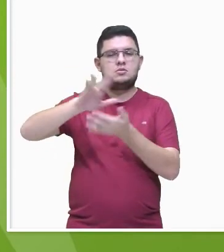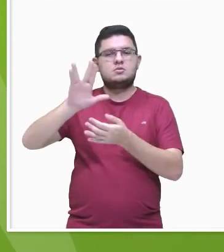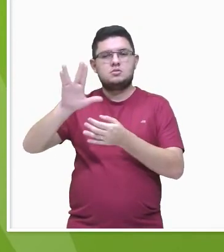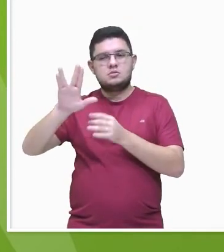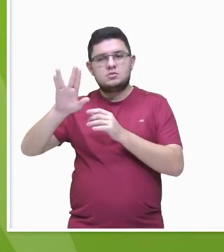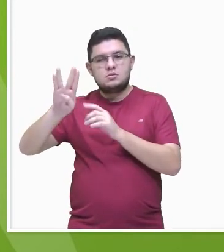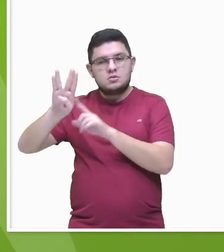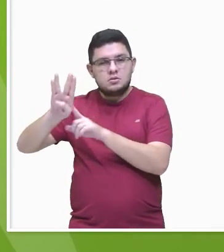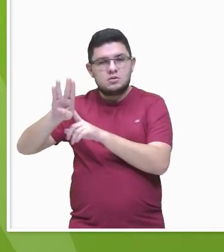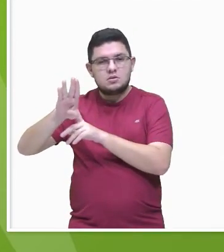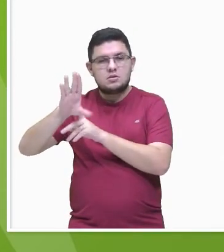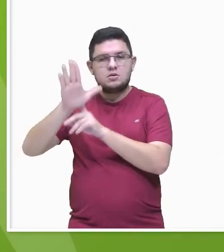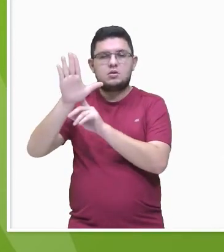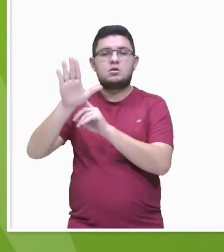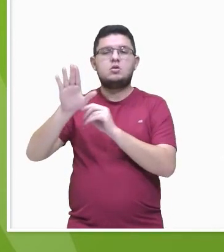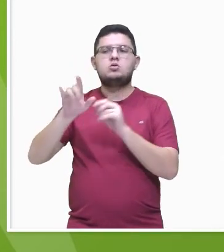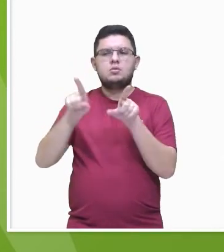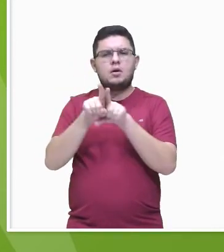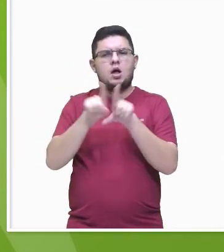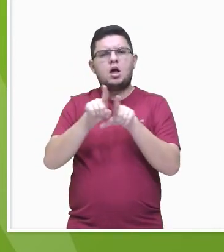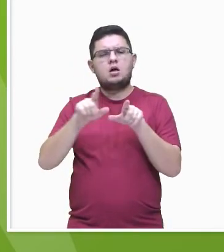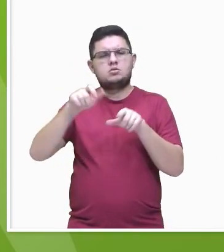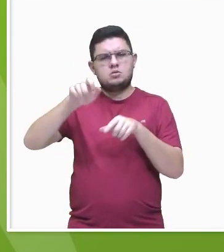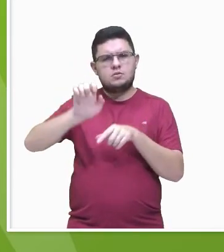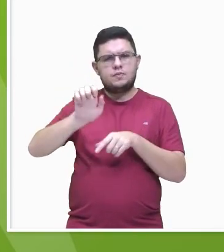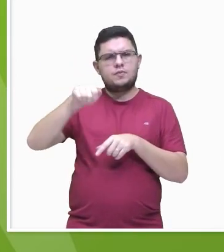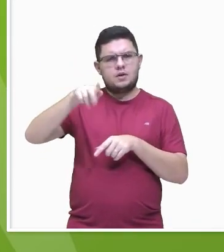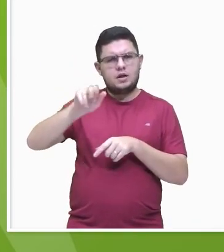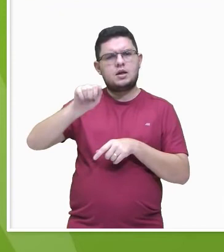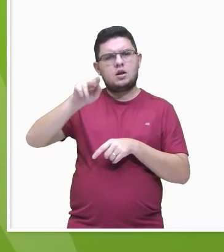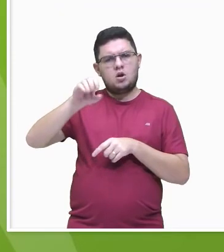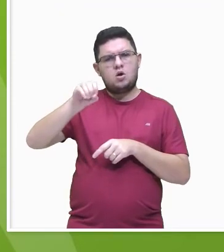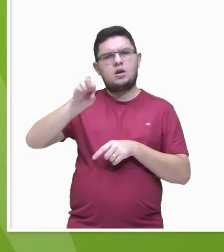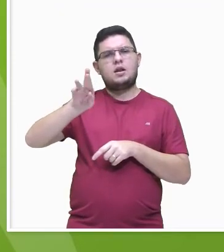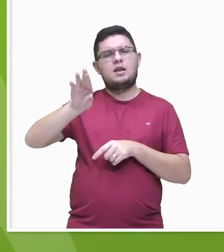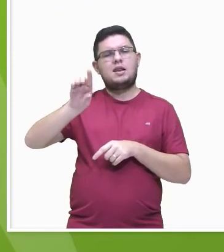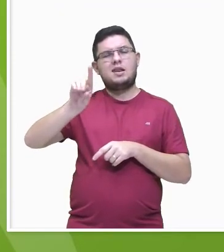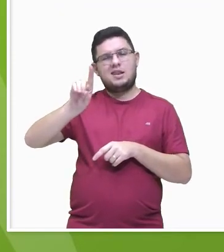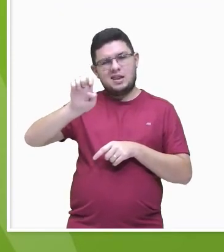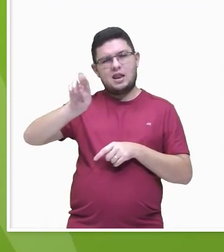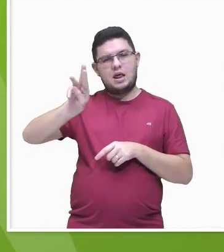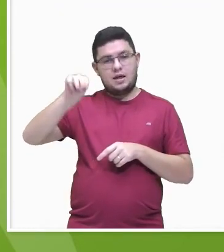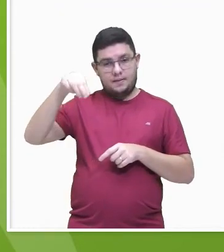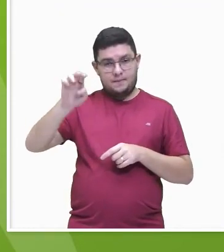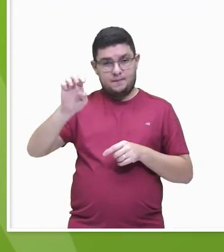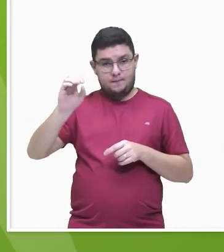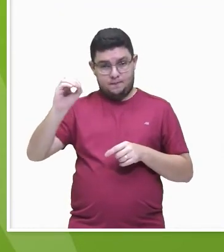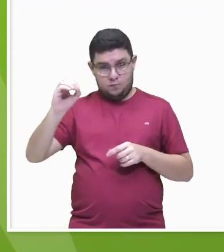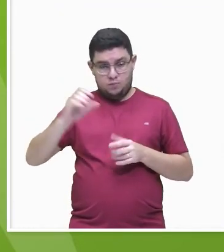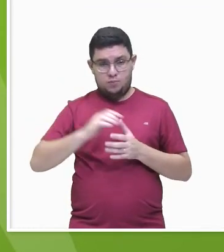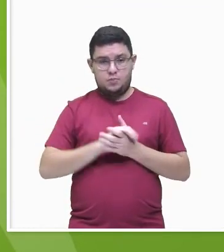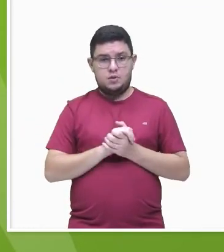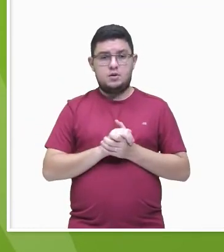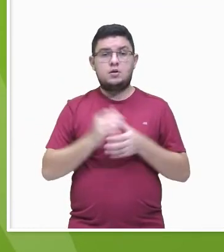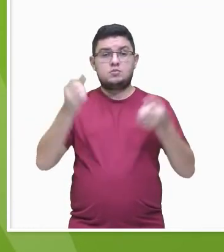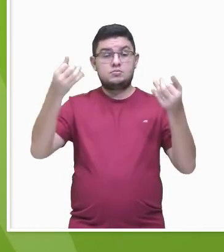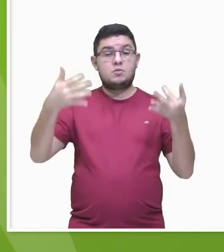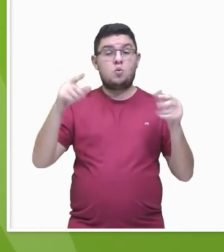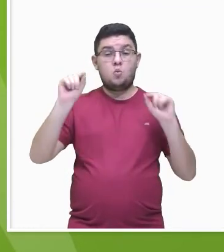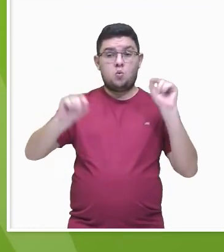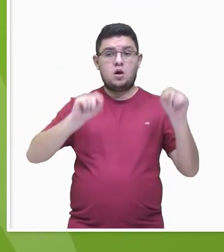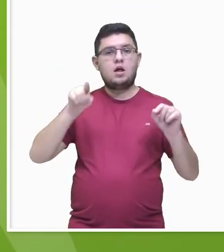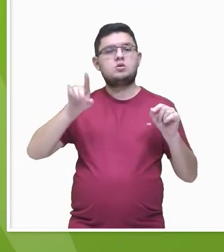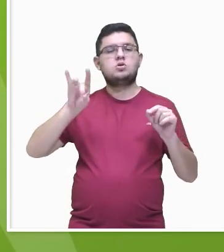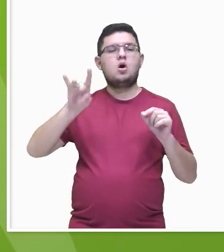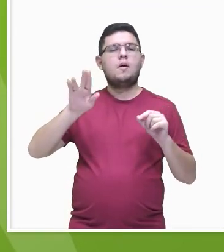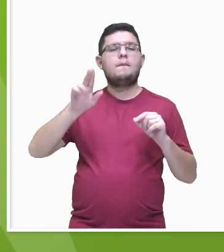mais especificamente com a estrela do mar, como a gente pôde observar, certo? E aí, olha só, equinodermos não é apenas estrela do mar,